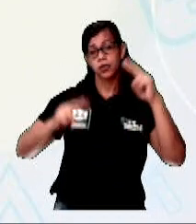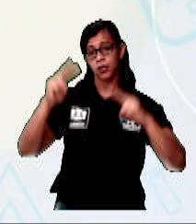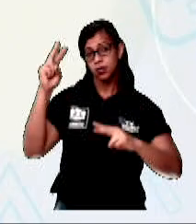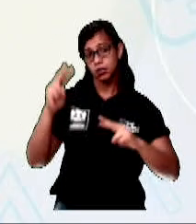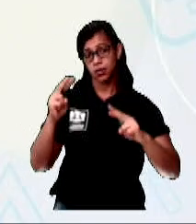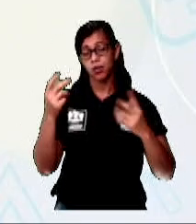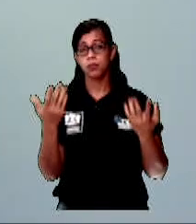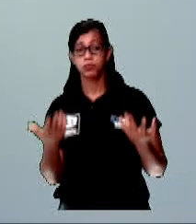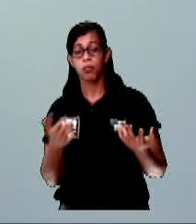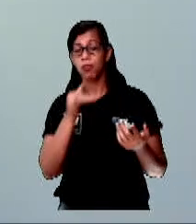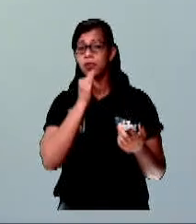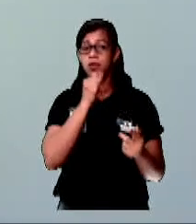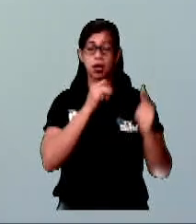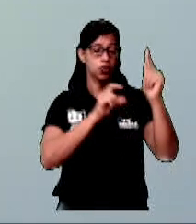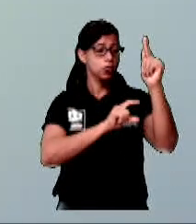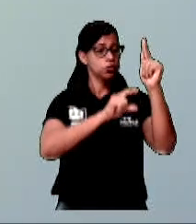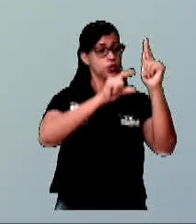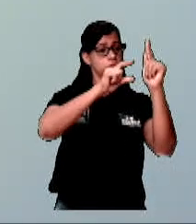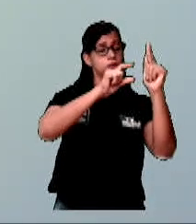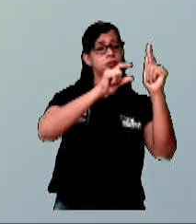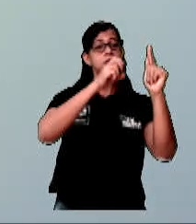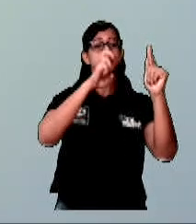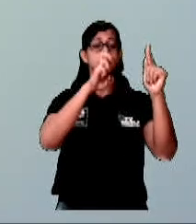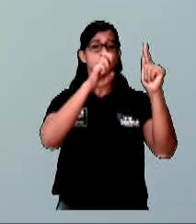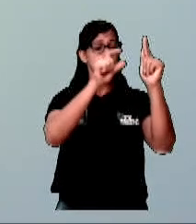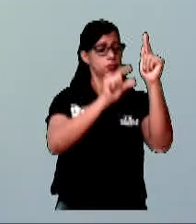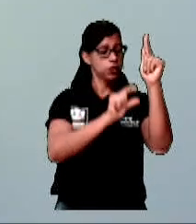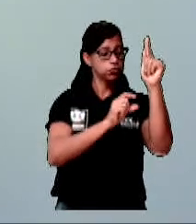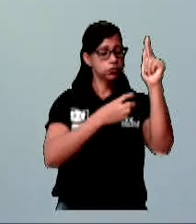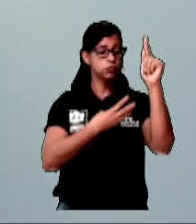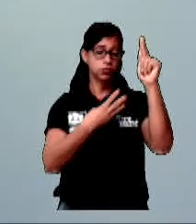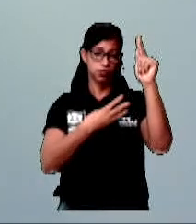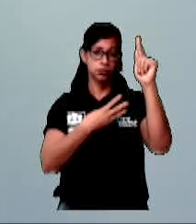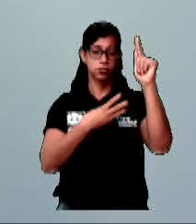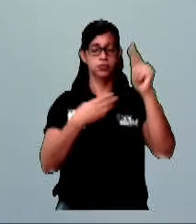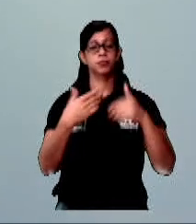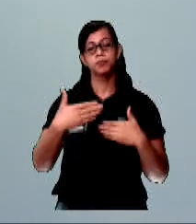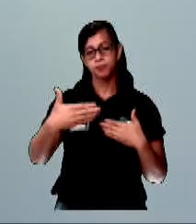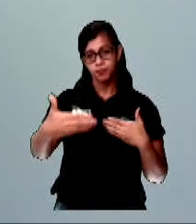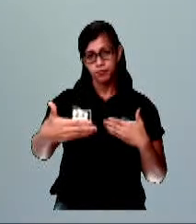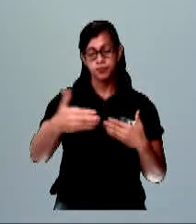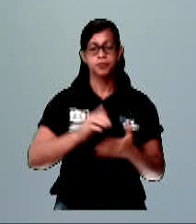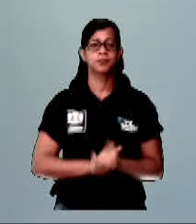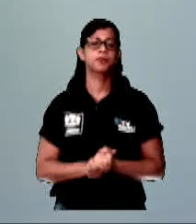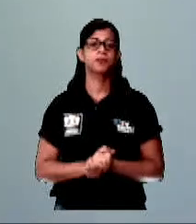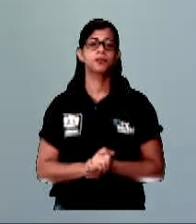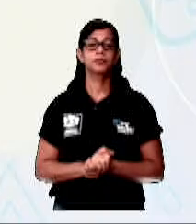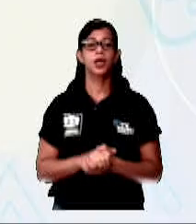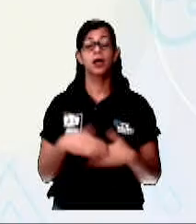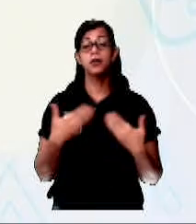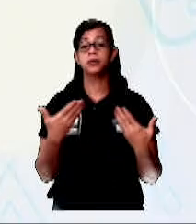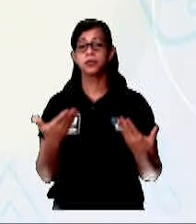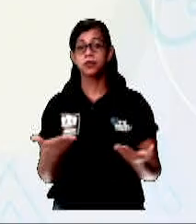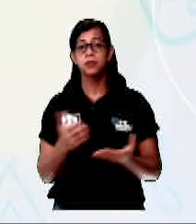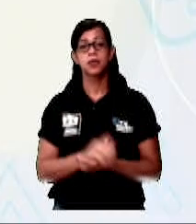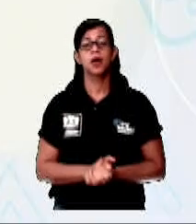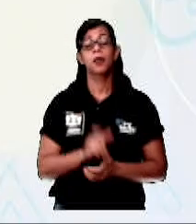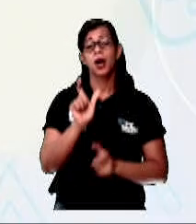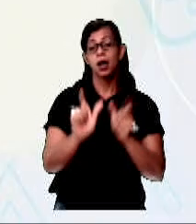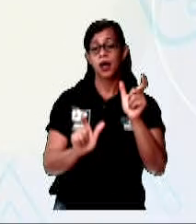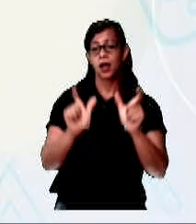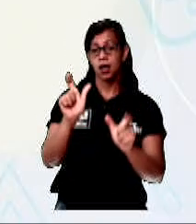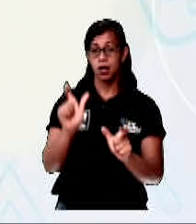baixou 3 e assim sucessivamente. Qual que é a ideia aqui? É para você completar